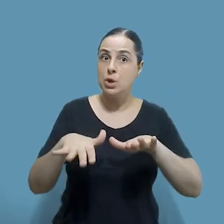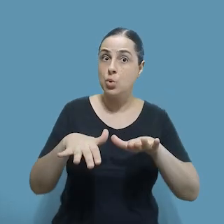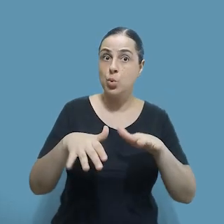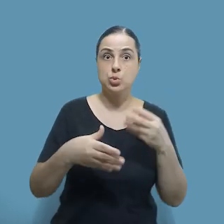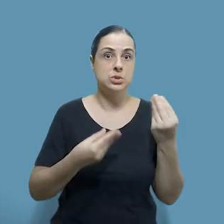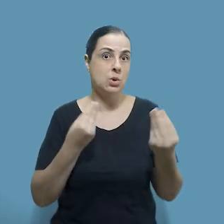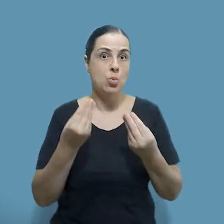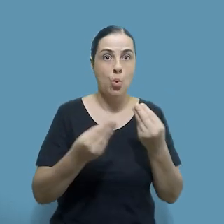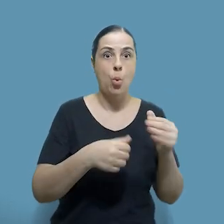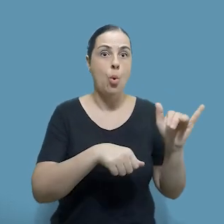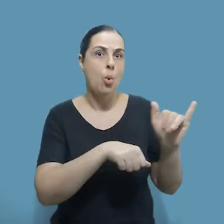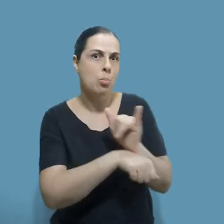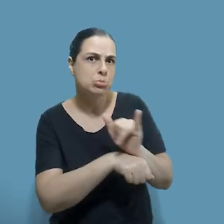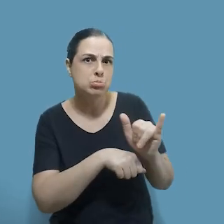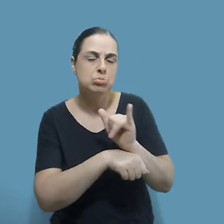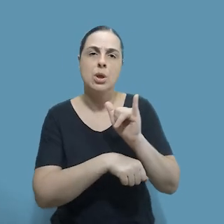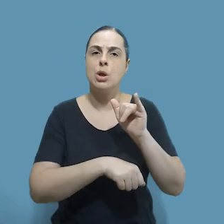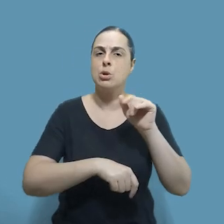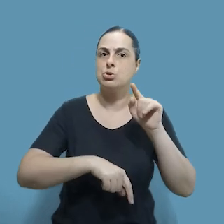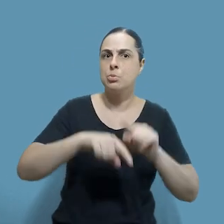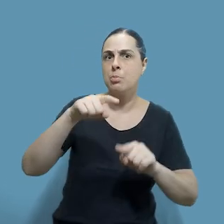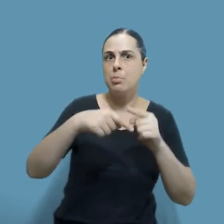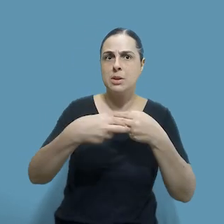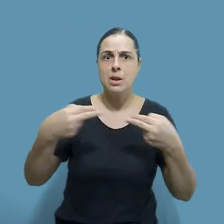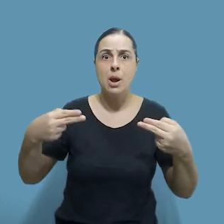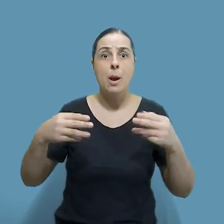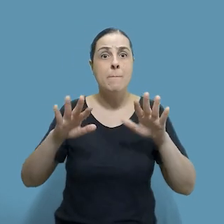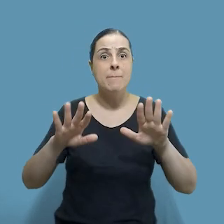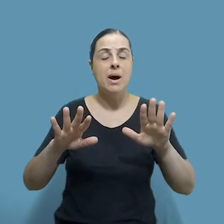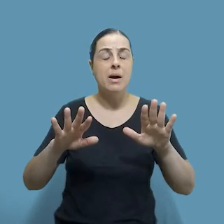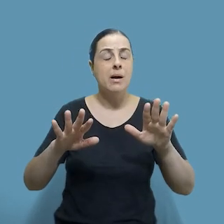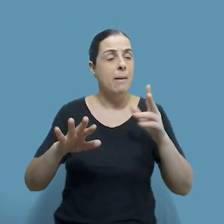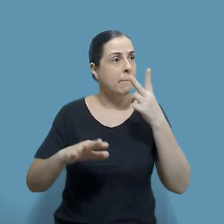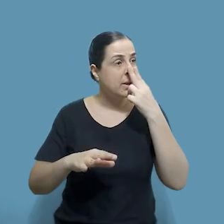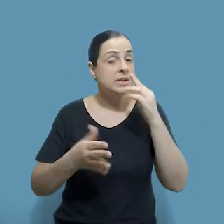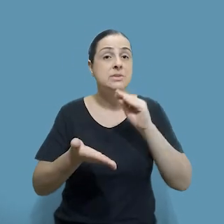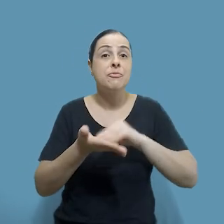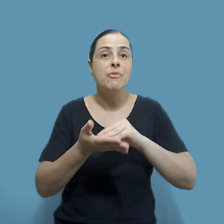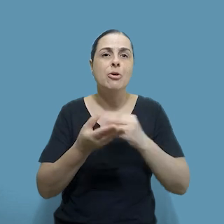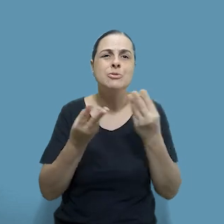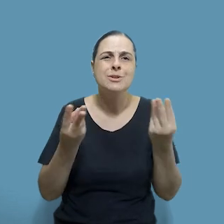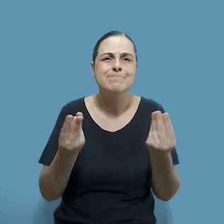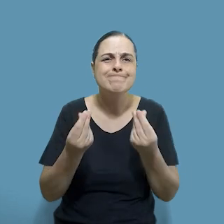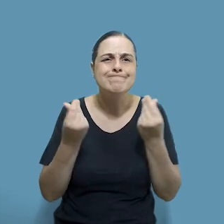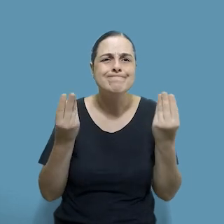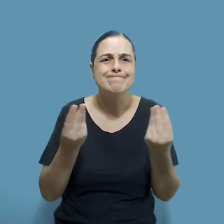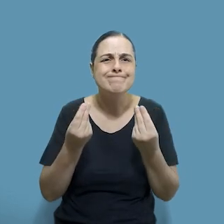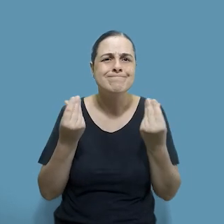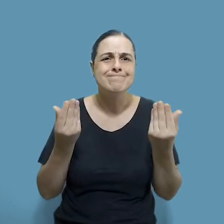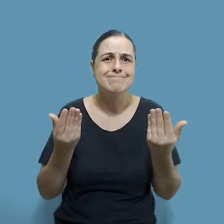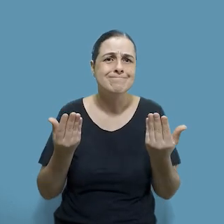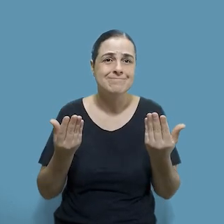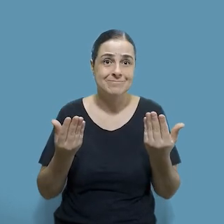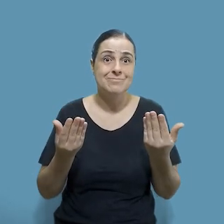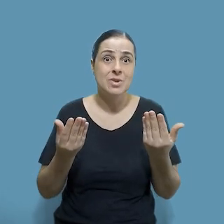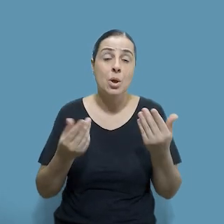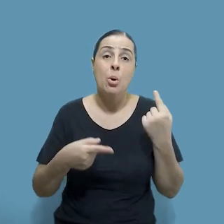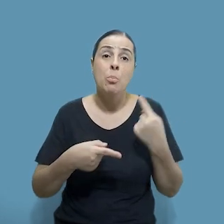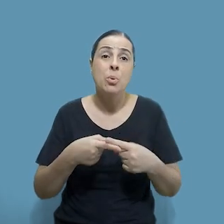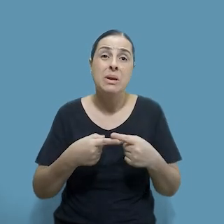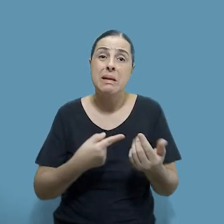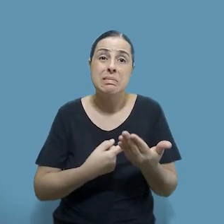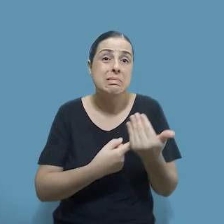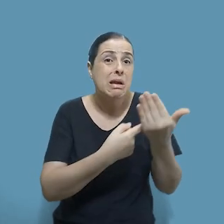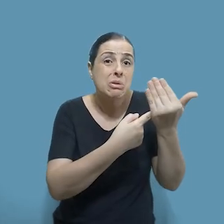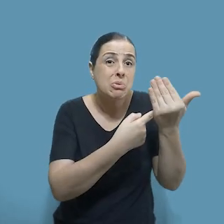os recursos que às vezes falta de sensibilidade, de olhar esse outro com atenção, porque não adianta nada ter a tecnologia se a